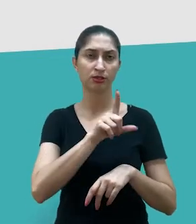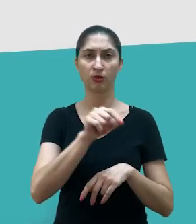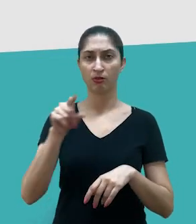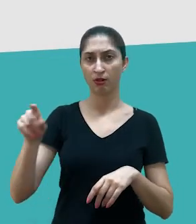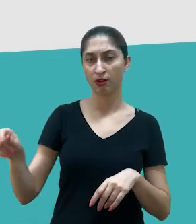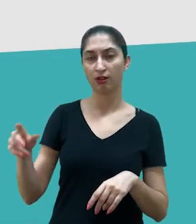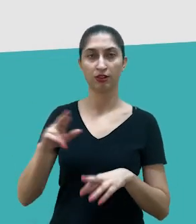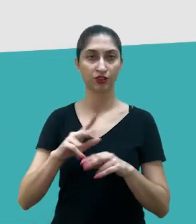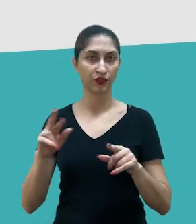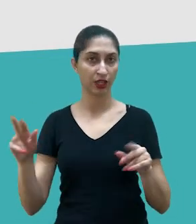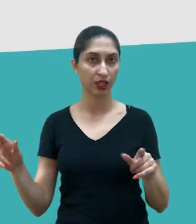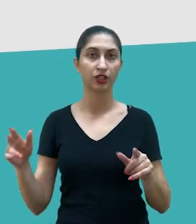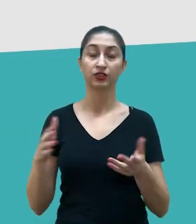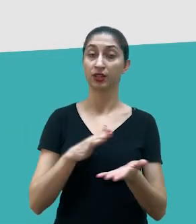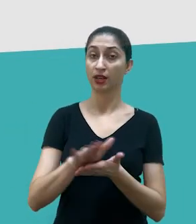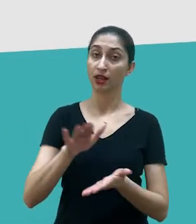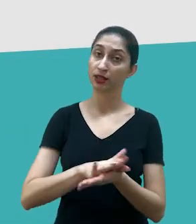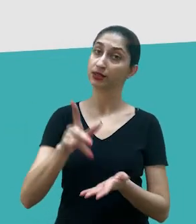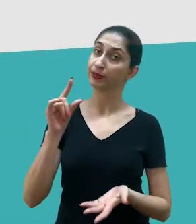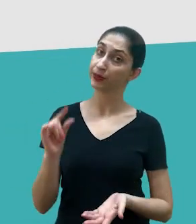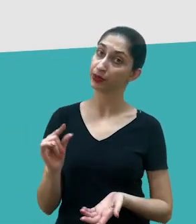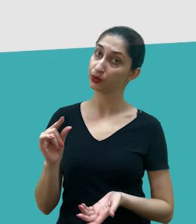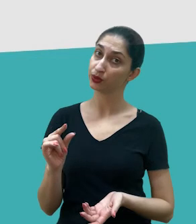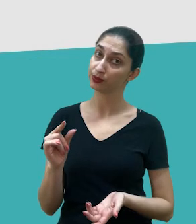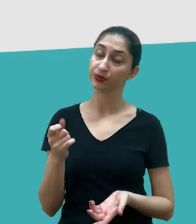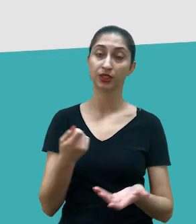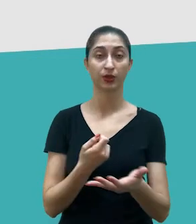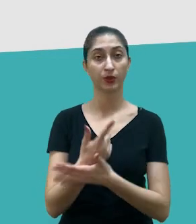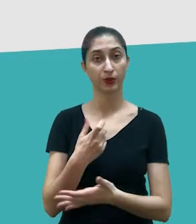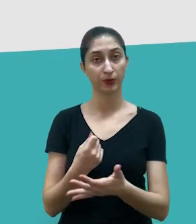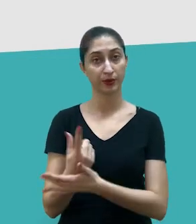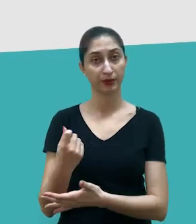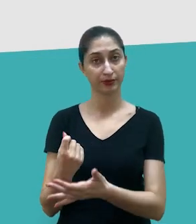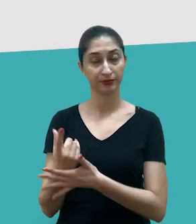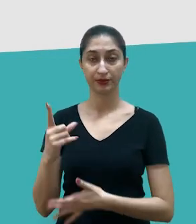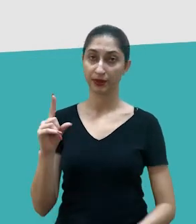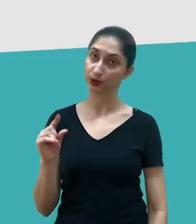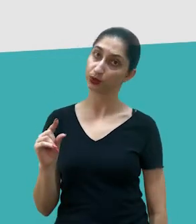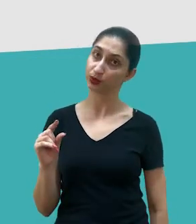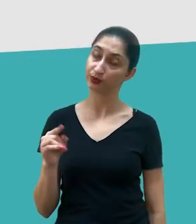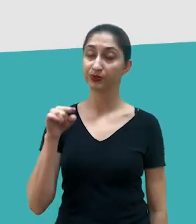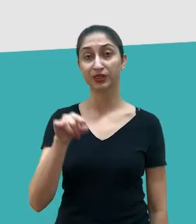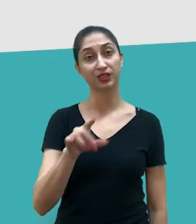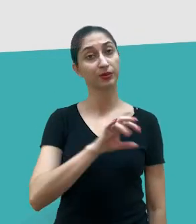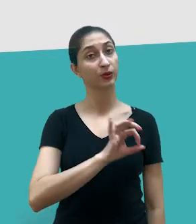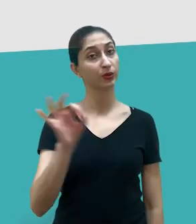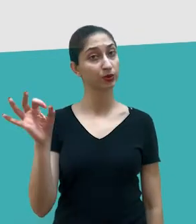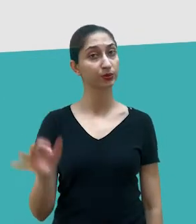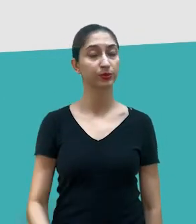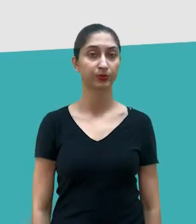opções diferentes, gastando menos e comprando menos. Então, isso aqui é muito genial,